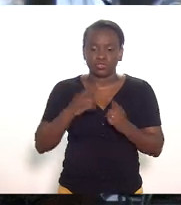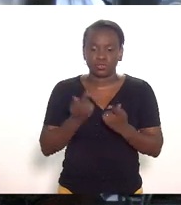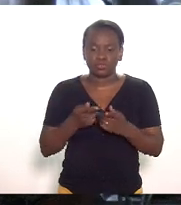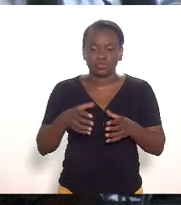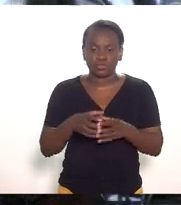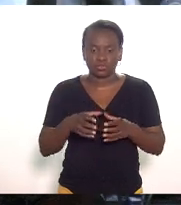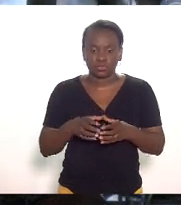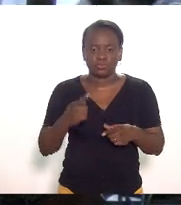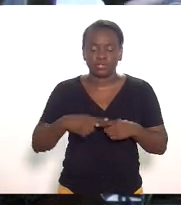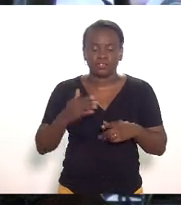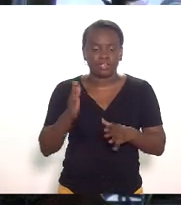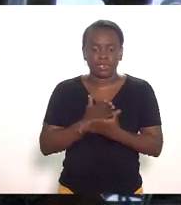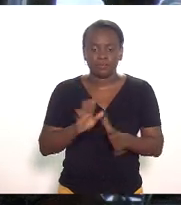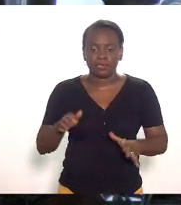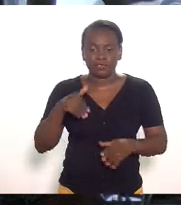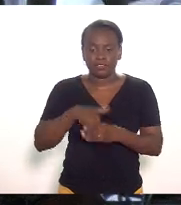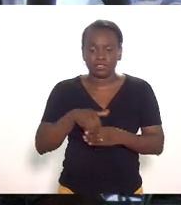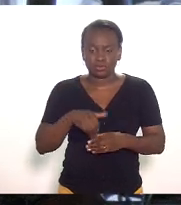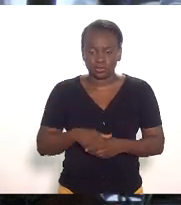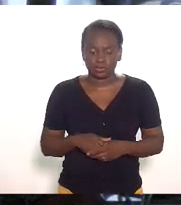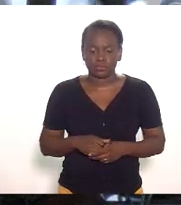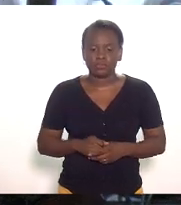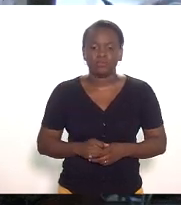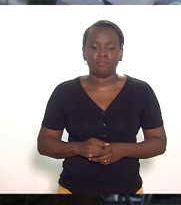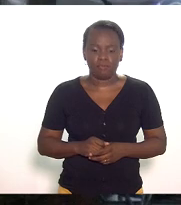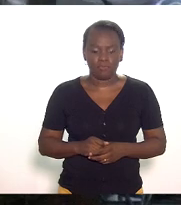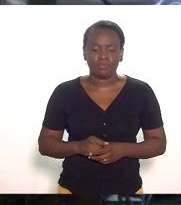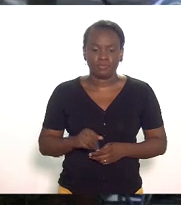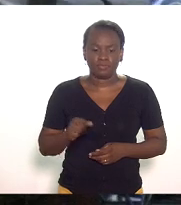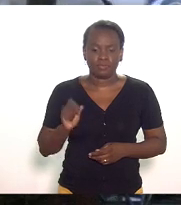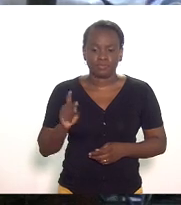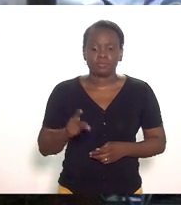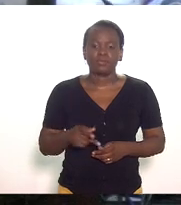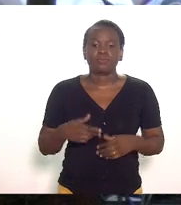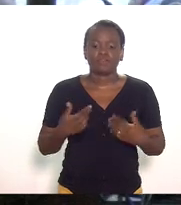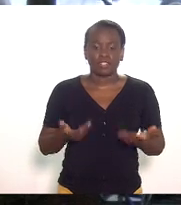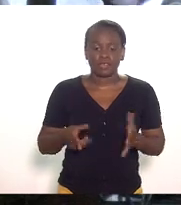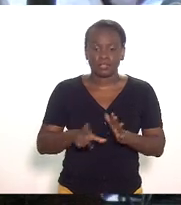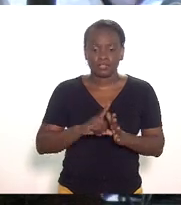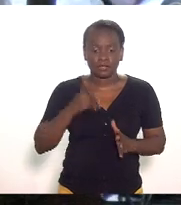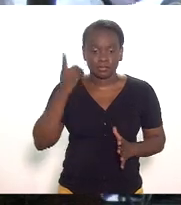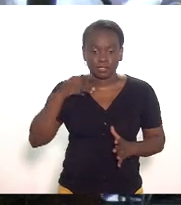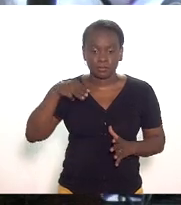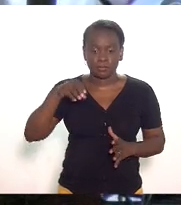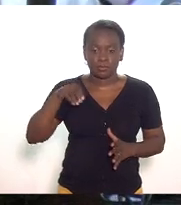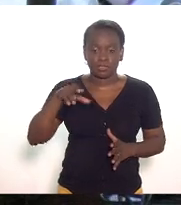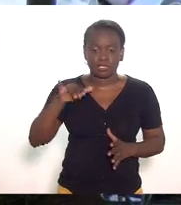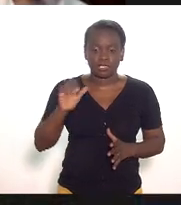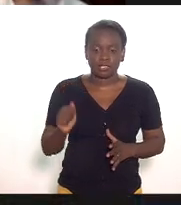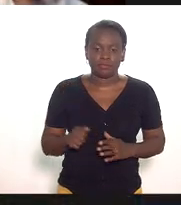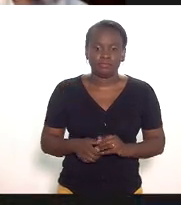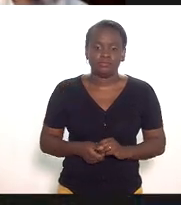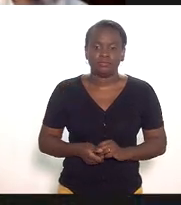encerrar a votação. Antes, porém, okay, com a presidente. Palavra a deputada Mônica.